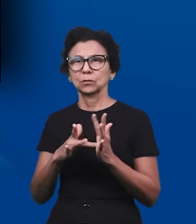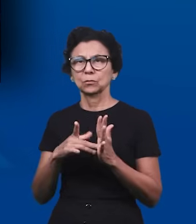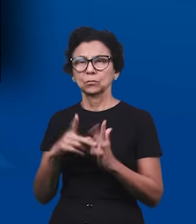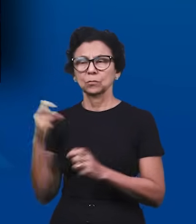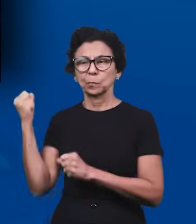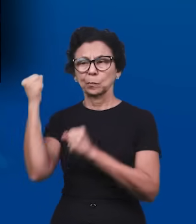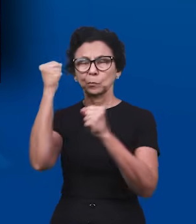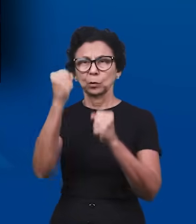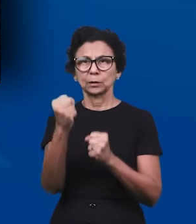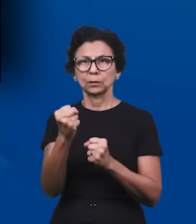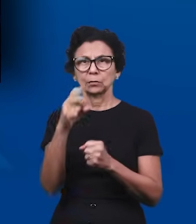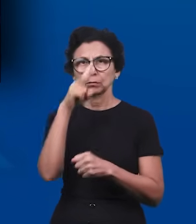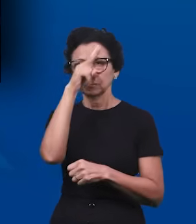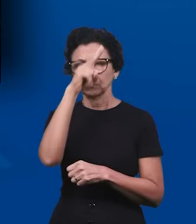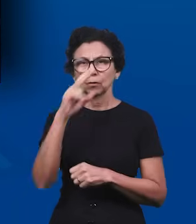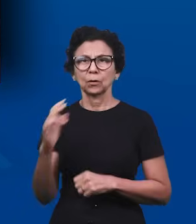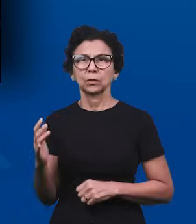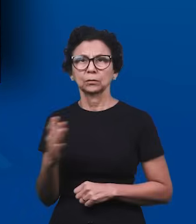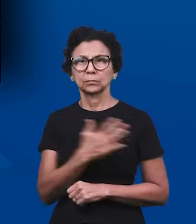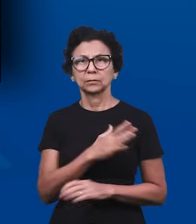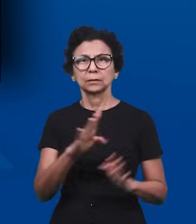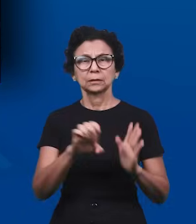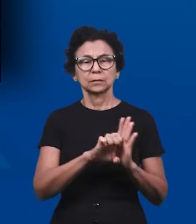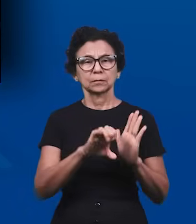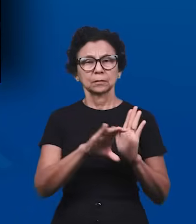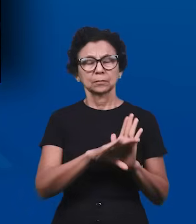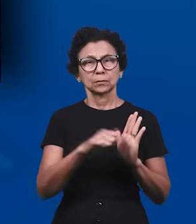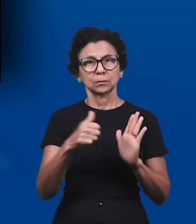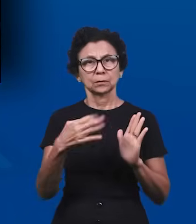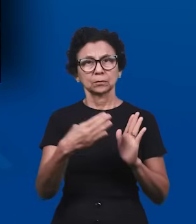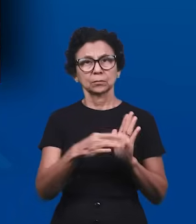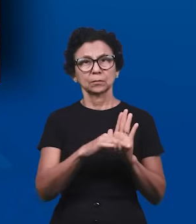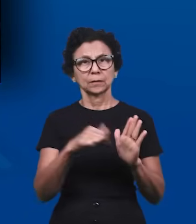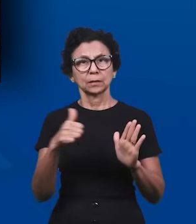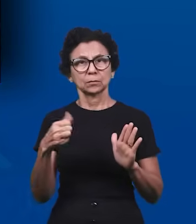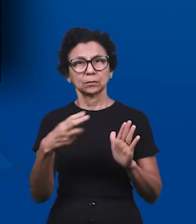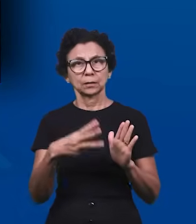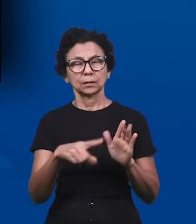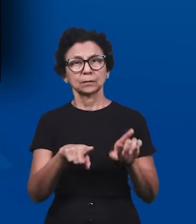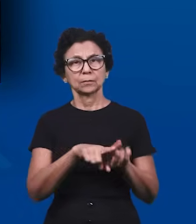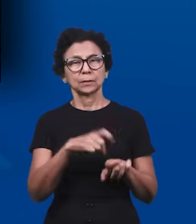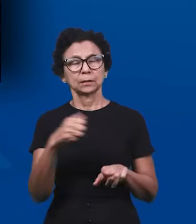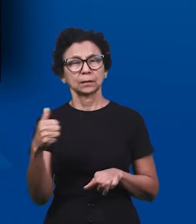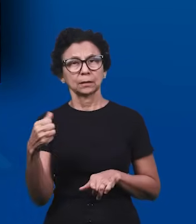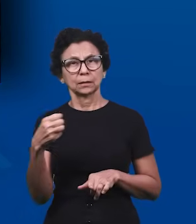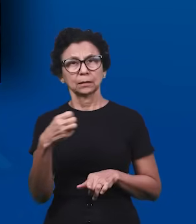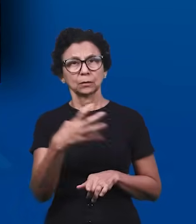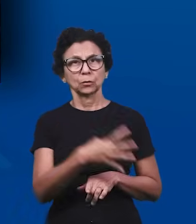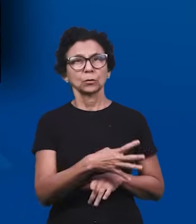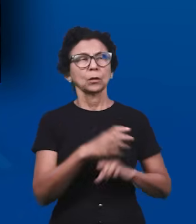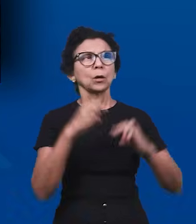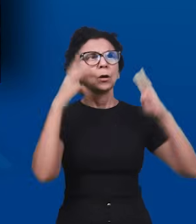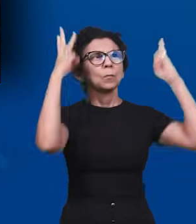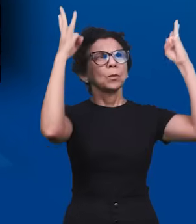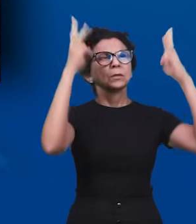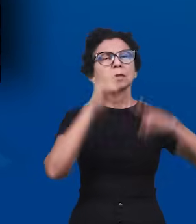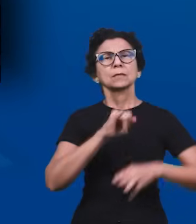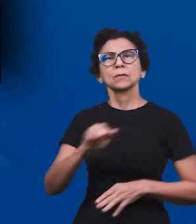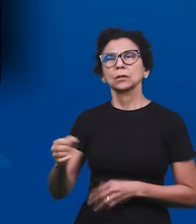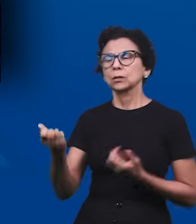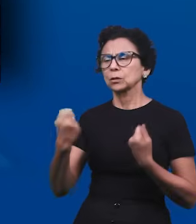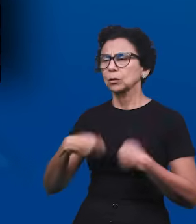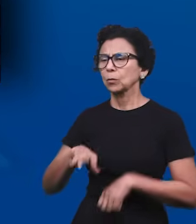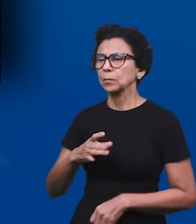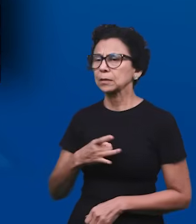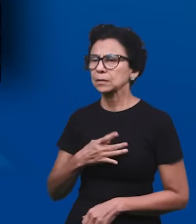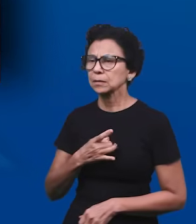poderoso. Lendo o Êxodo 14, 13 e 14, diz assim: Moisés, porém, disse ao povo: não temais,